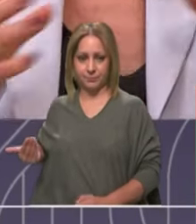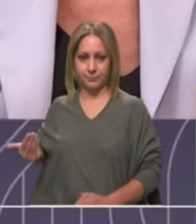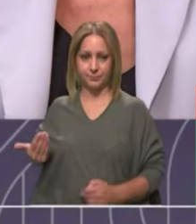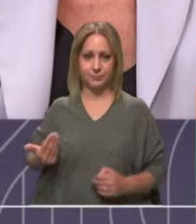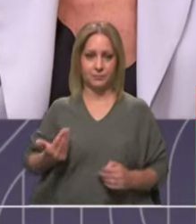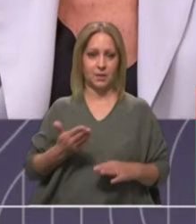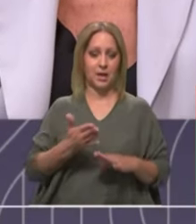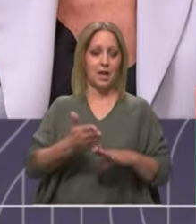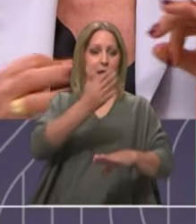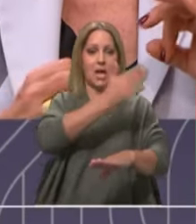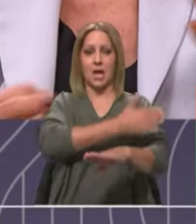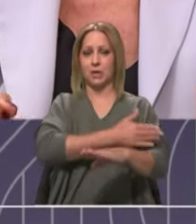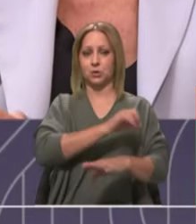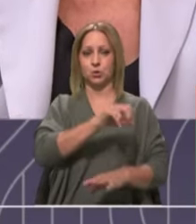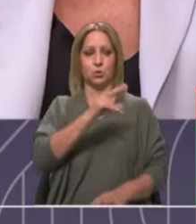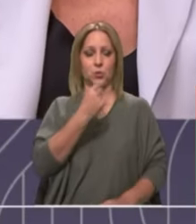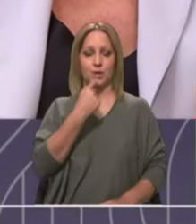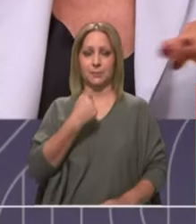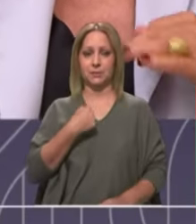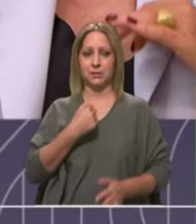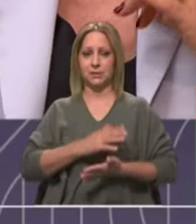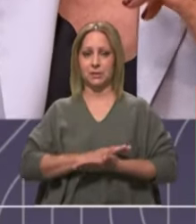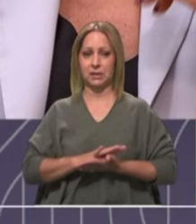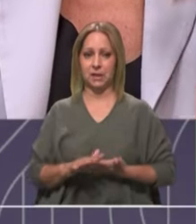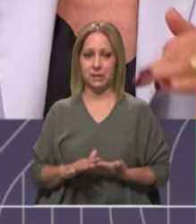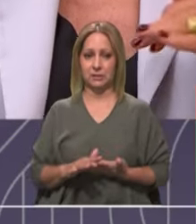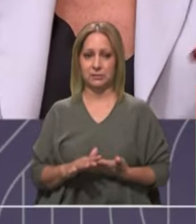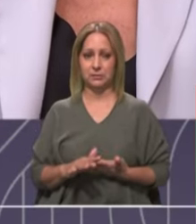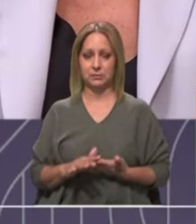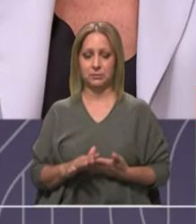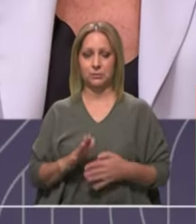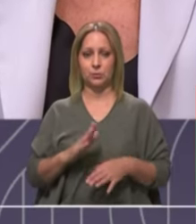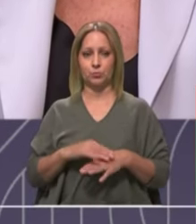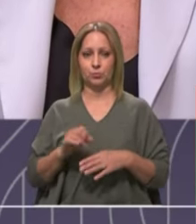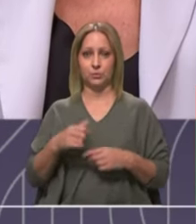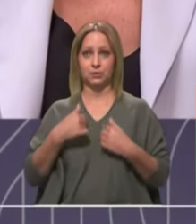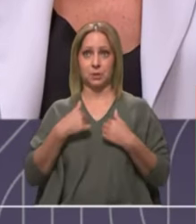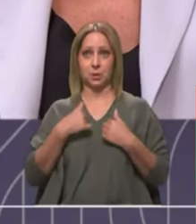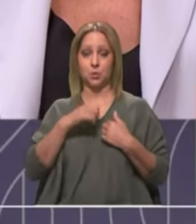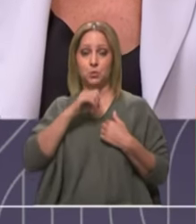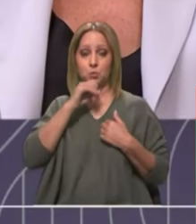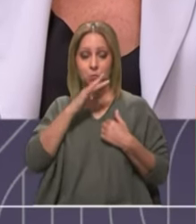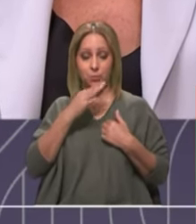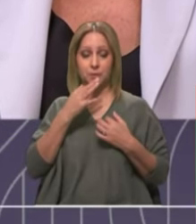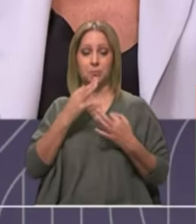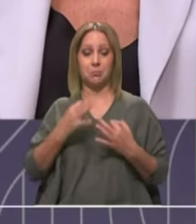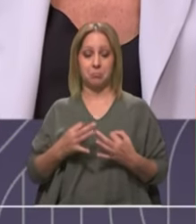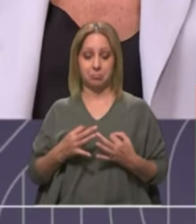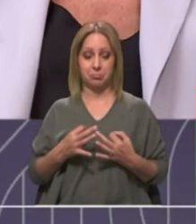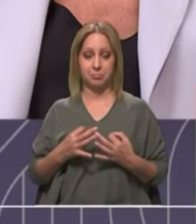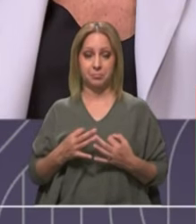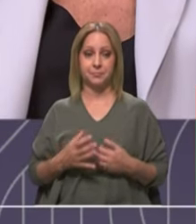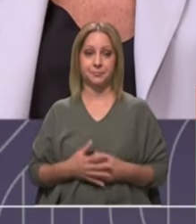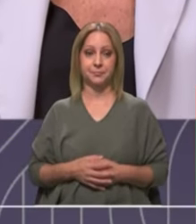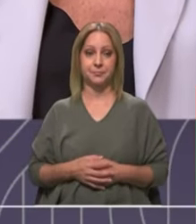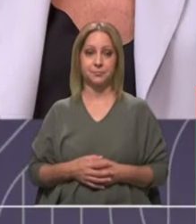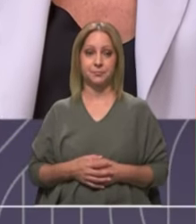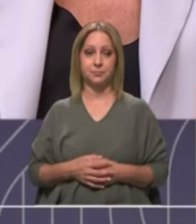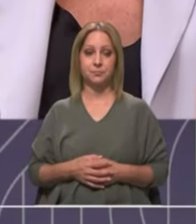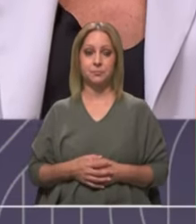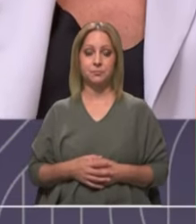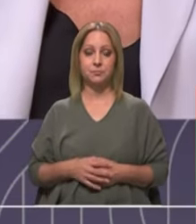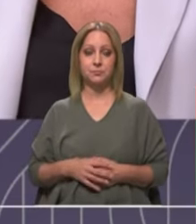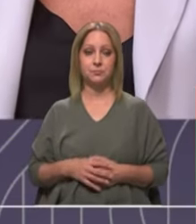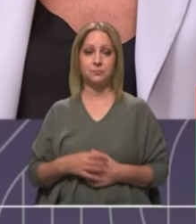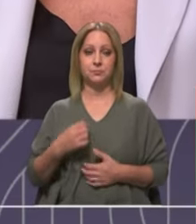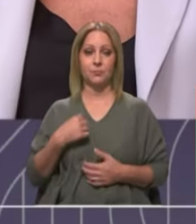nunca me tinha dito nada nunca por isso é que eu fui completamente apanhada eh de surpresa eh aliás eu tinha